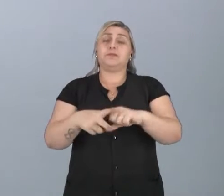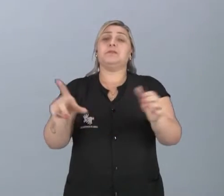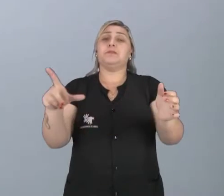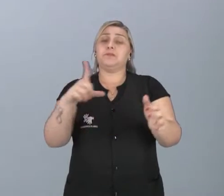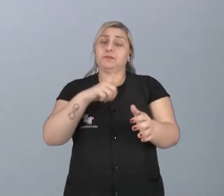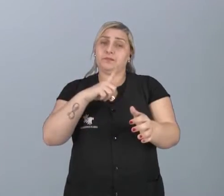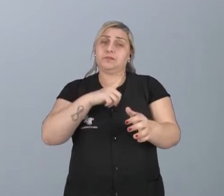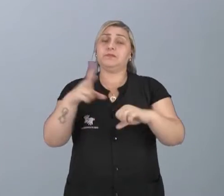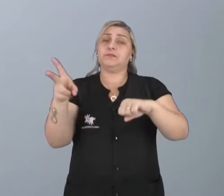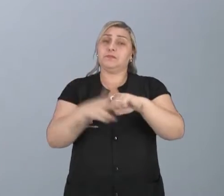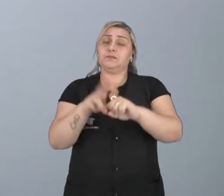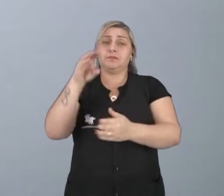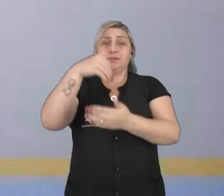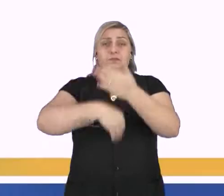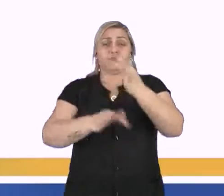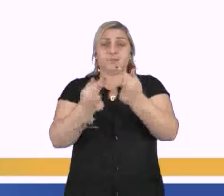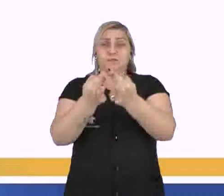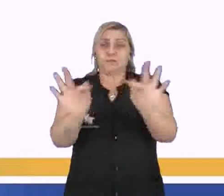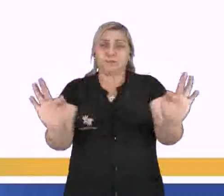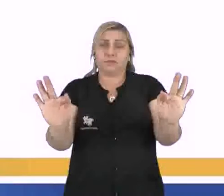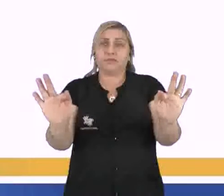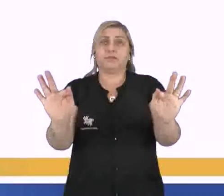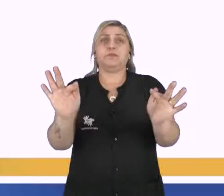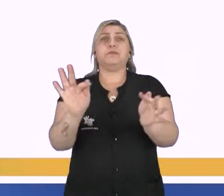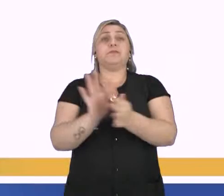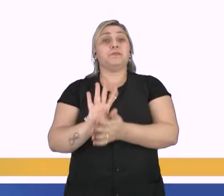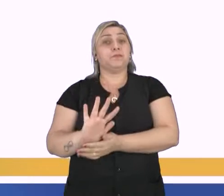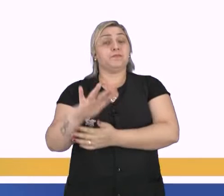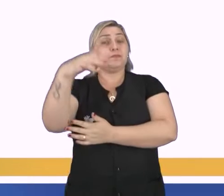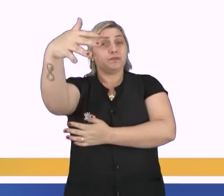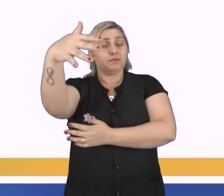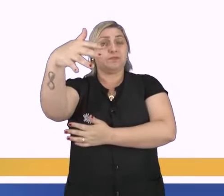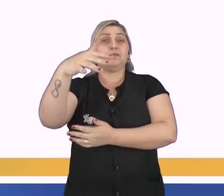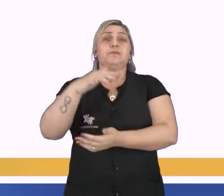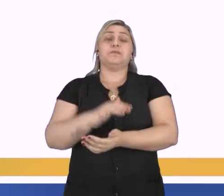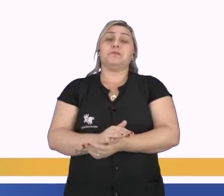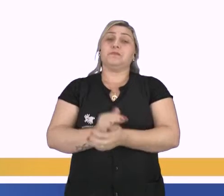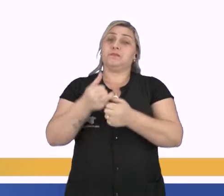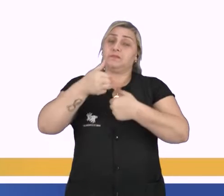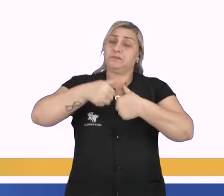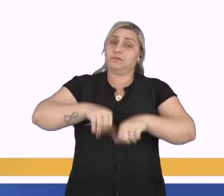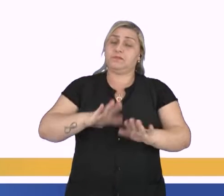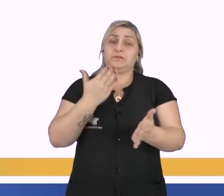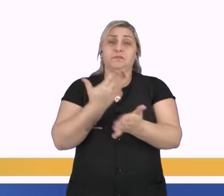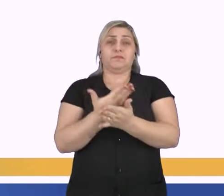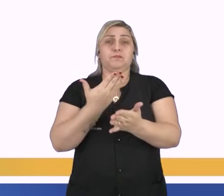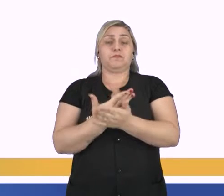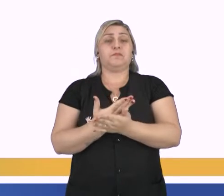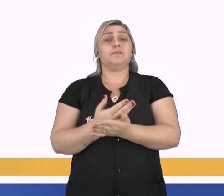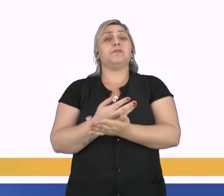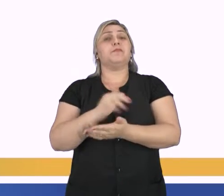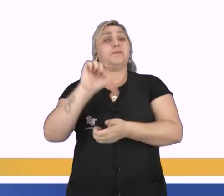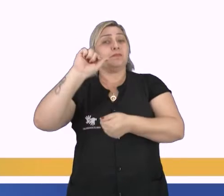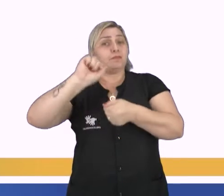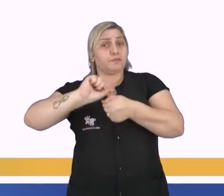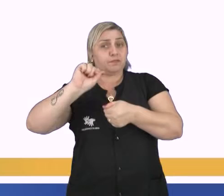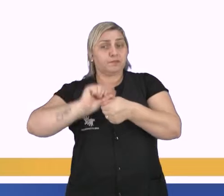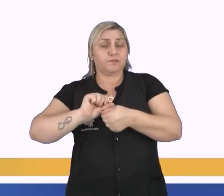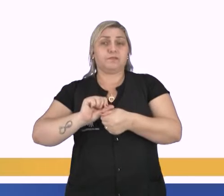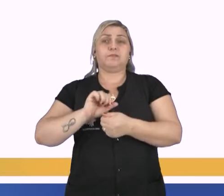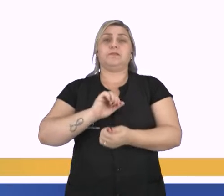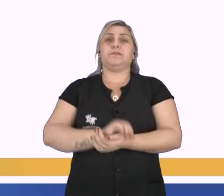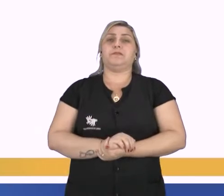verbo junto. Igual já tem marcado ali, aumentou, estou estudando, vou fazer o sei, tá